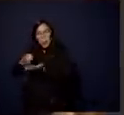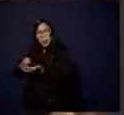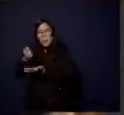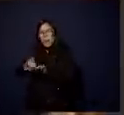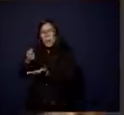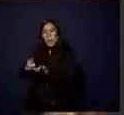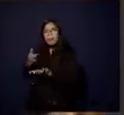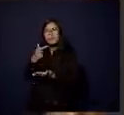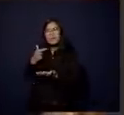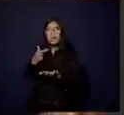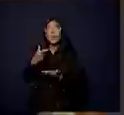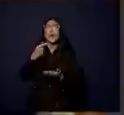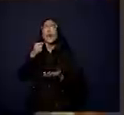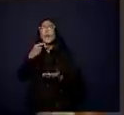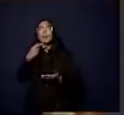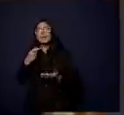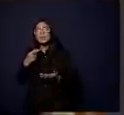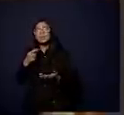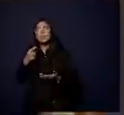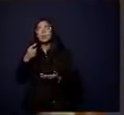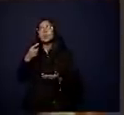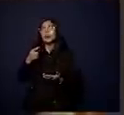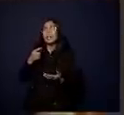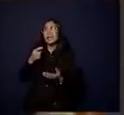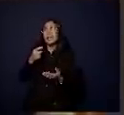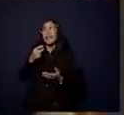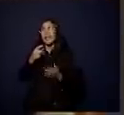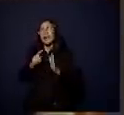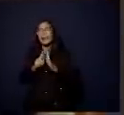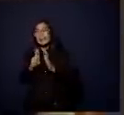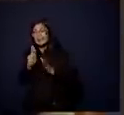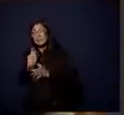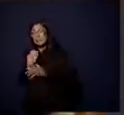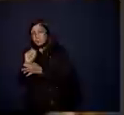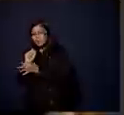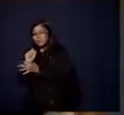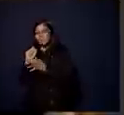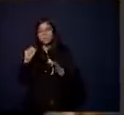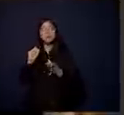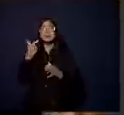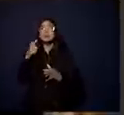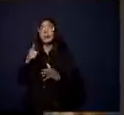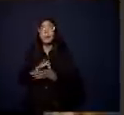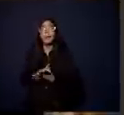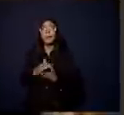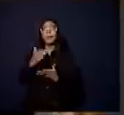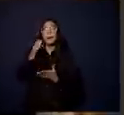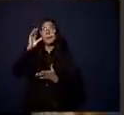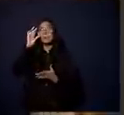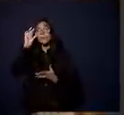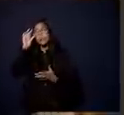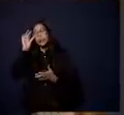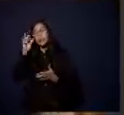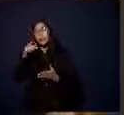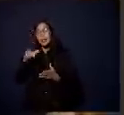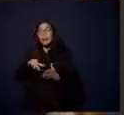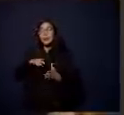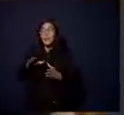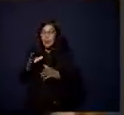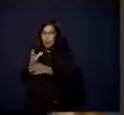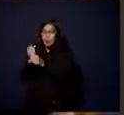gerem segurança jurídica segurança jurídica reduz o investimento o segundo problema quando você tem cumulatividade